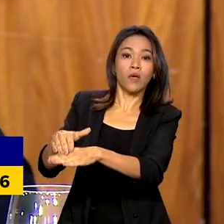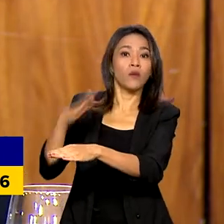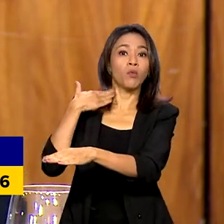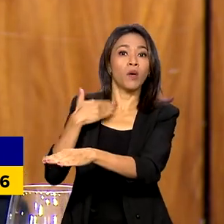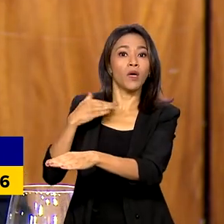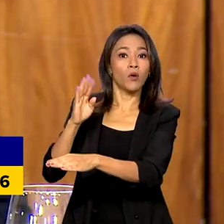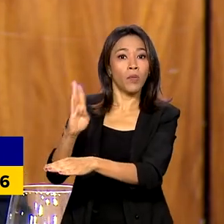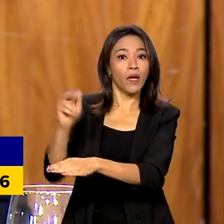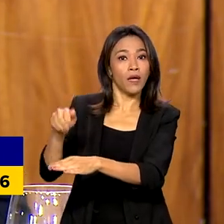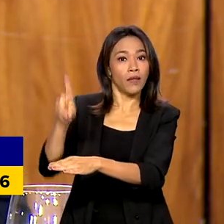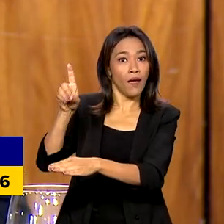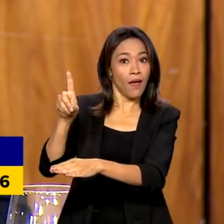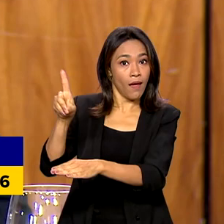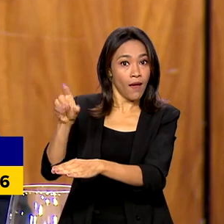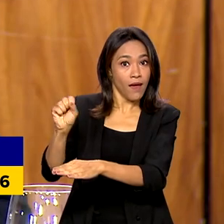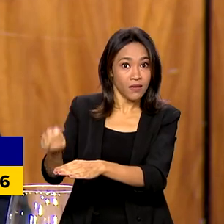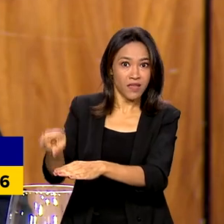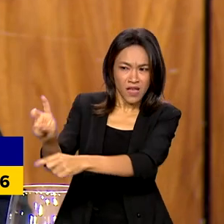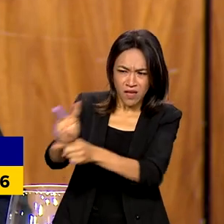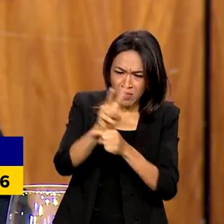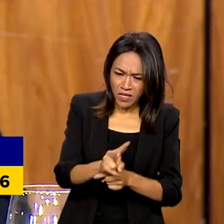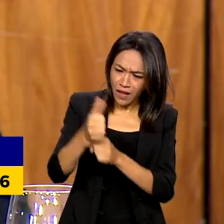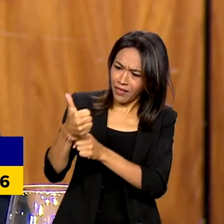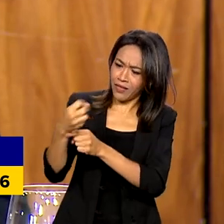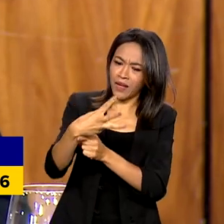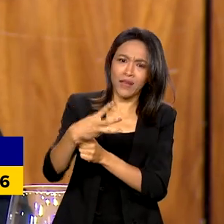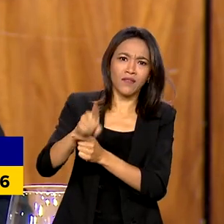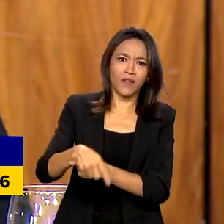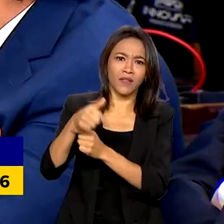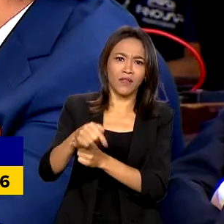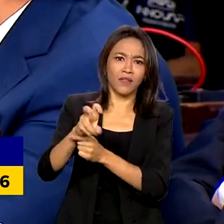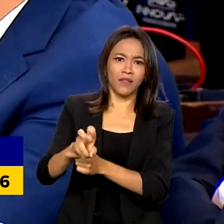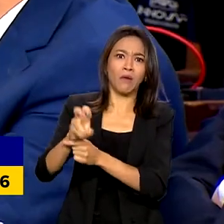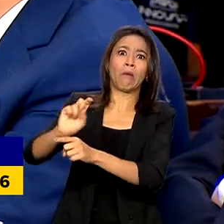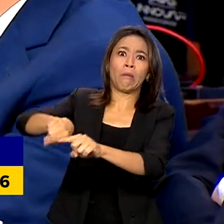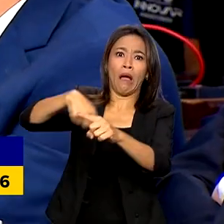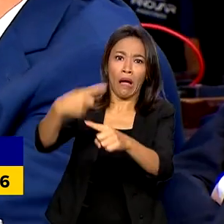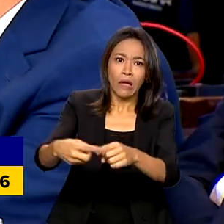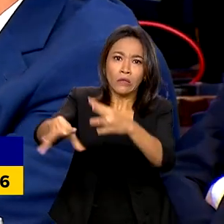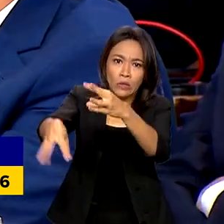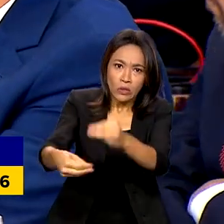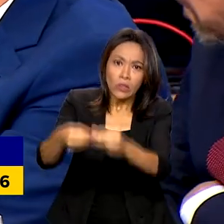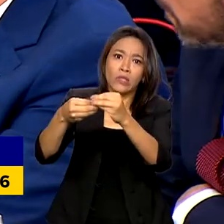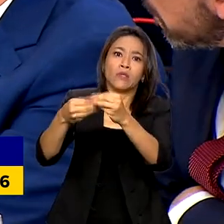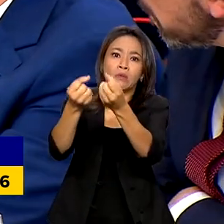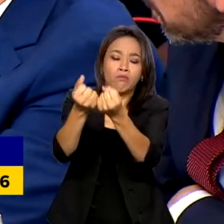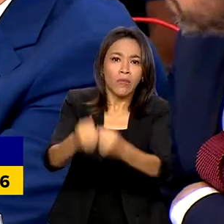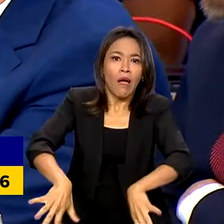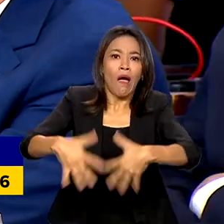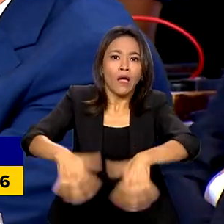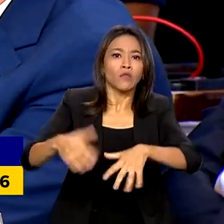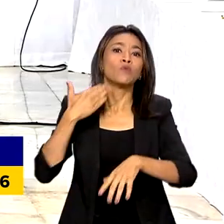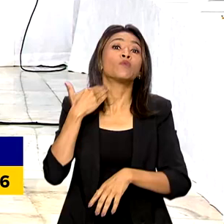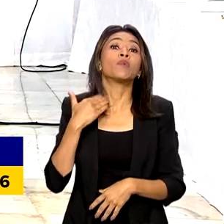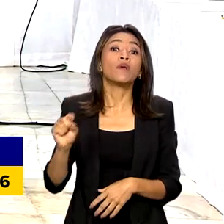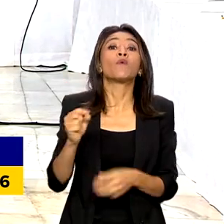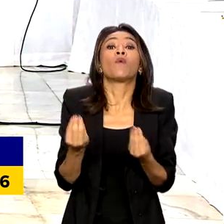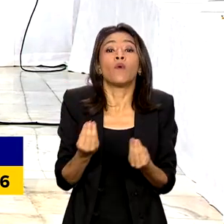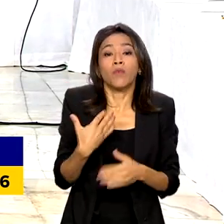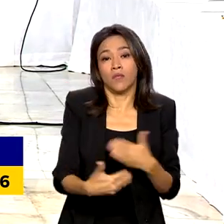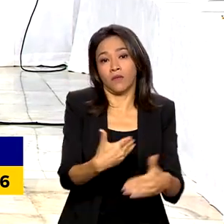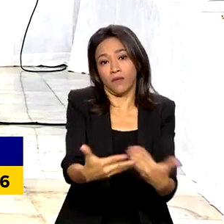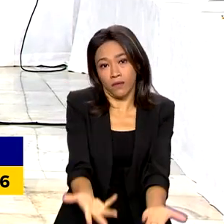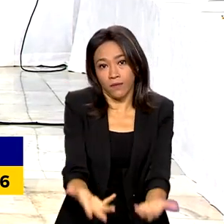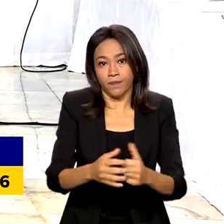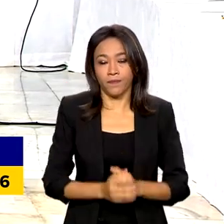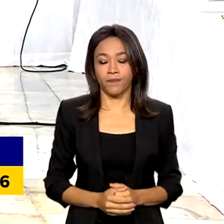O mercadante, a fazer empréstimo com 13,75, mais o custo do banco que chega a 20, 21%, como é que nós vamos crescer? O